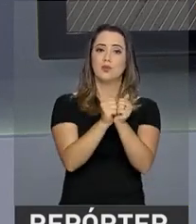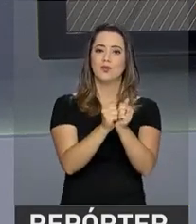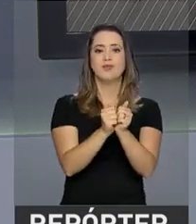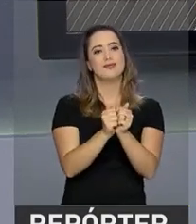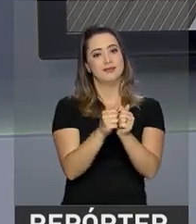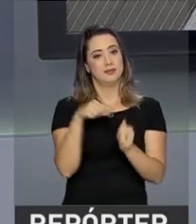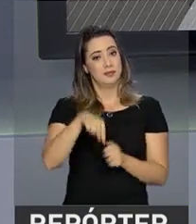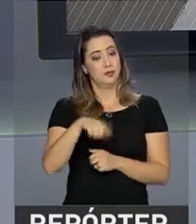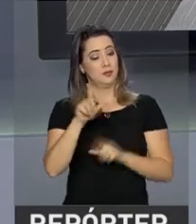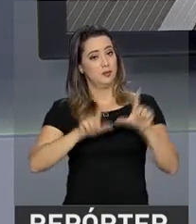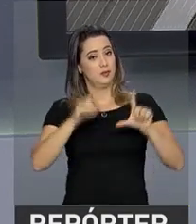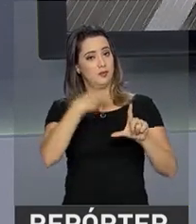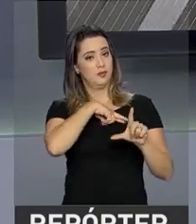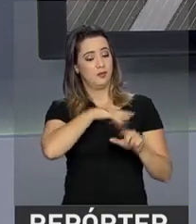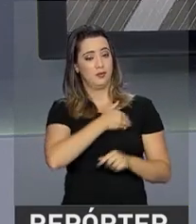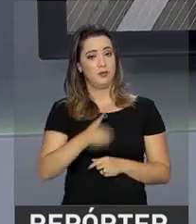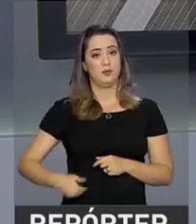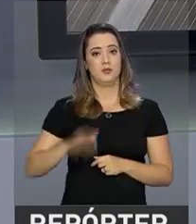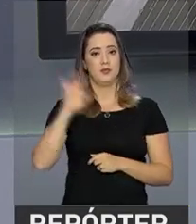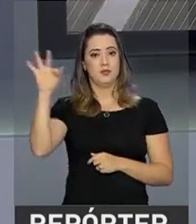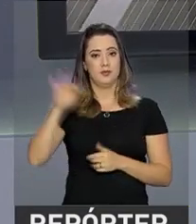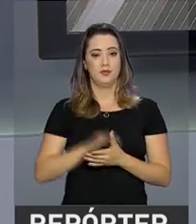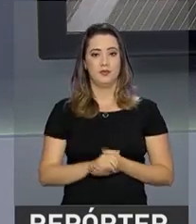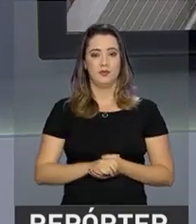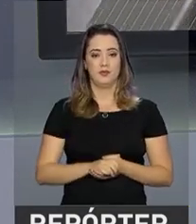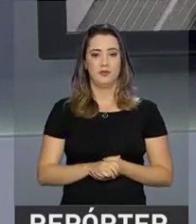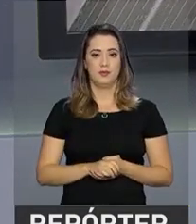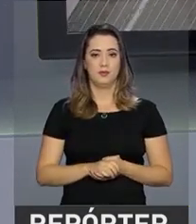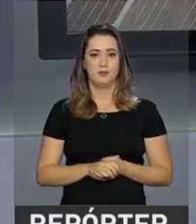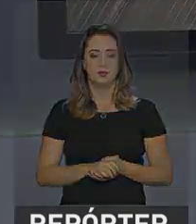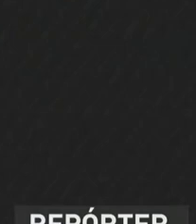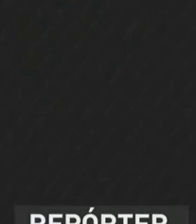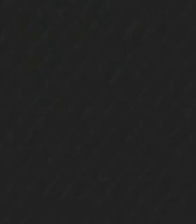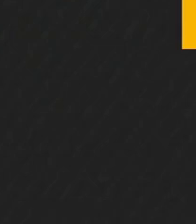continue com a gente aqui na nbr a tv do governo federal